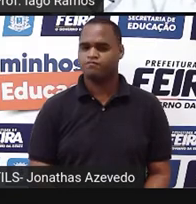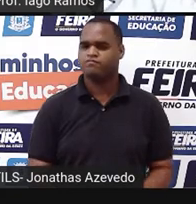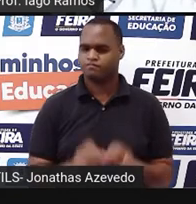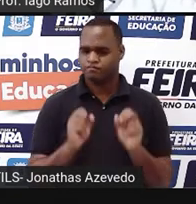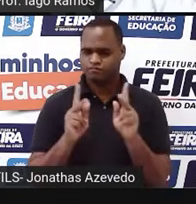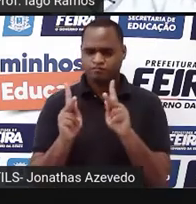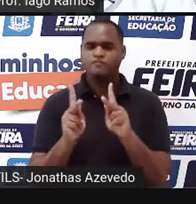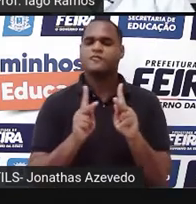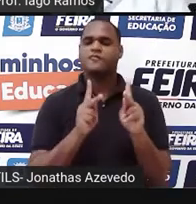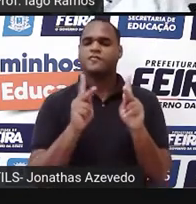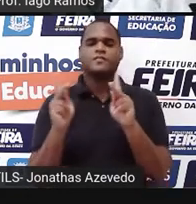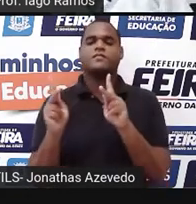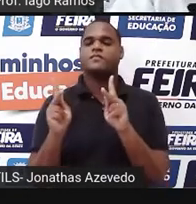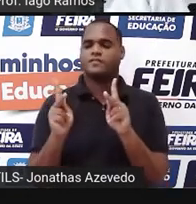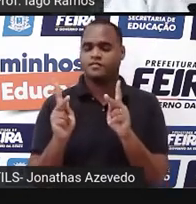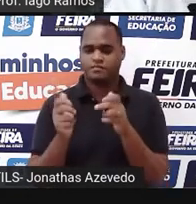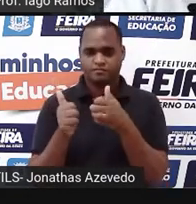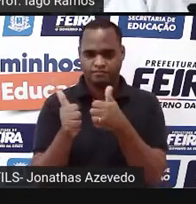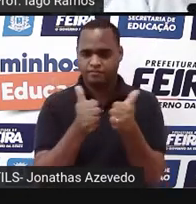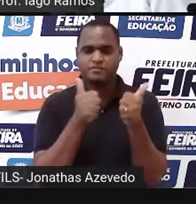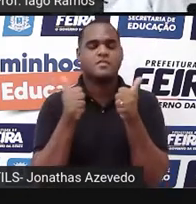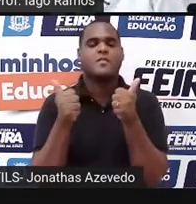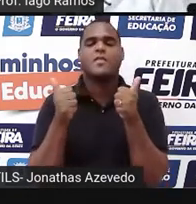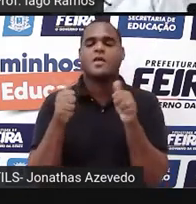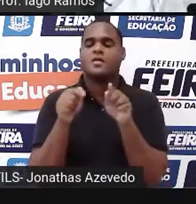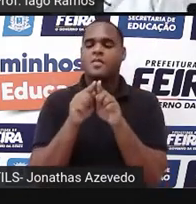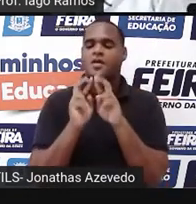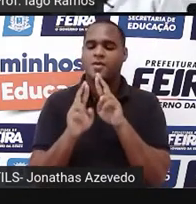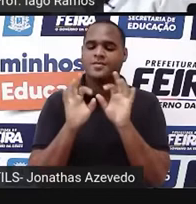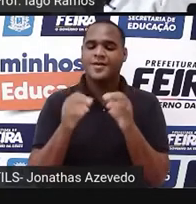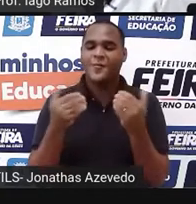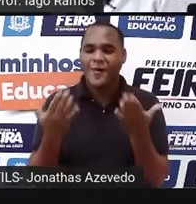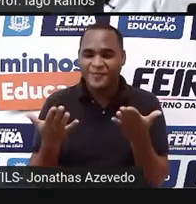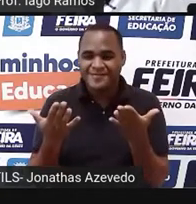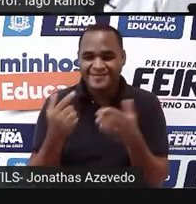Prontinho, é isso aí. Qual a resposta correta?